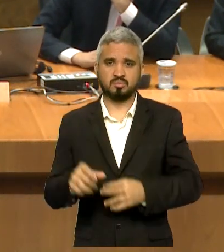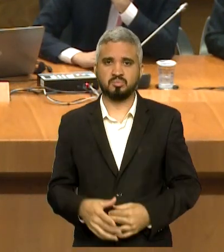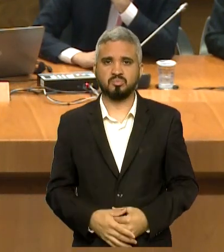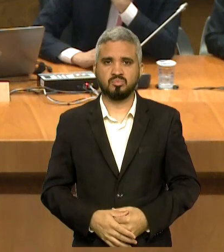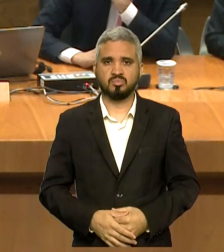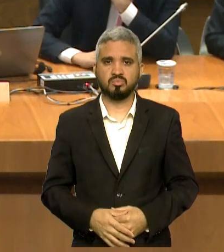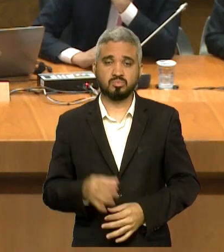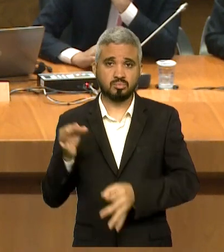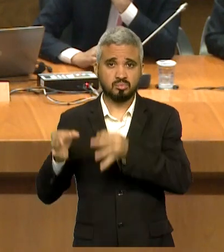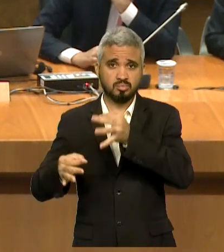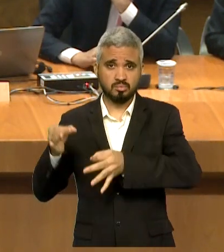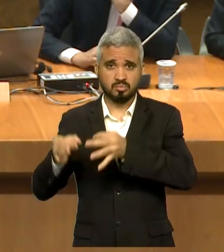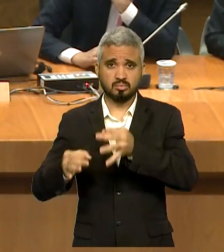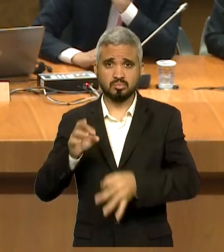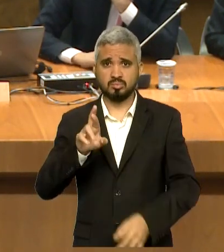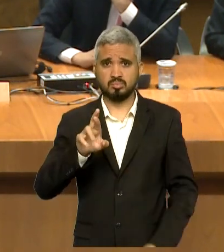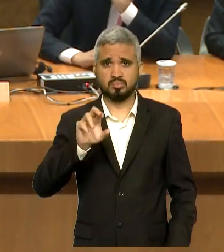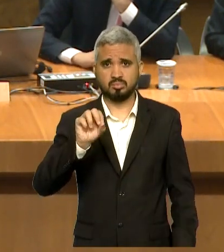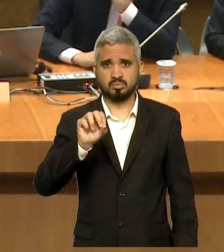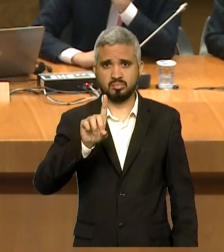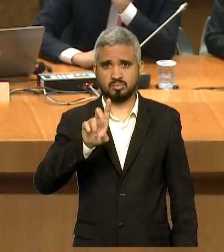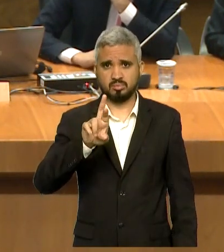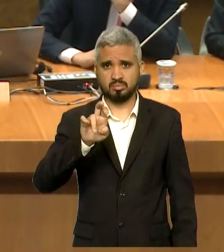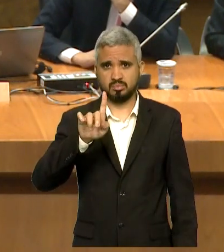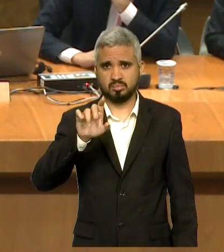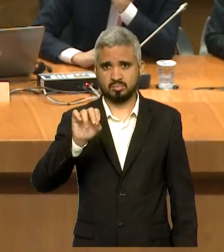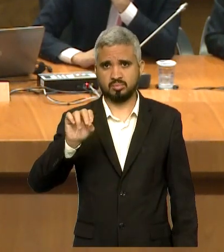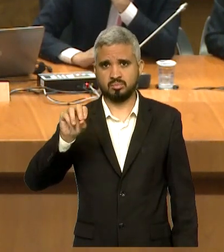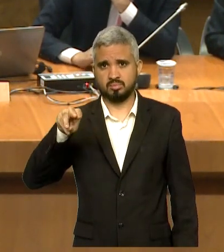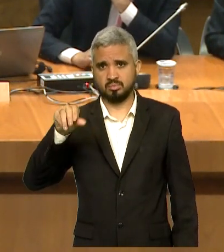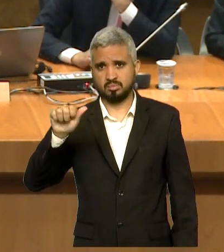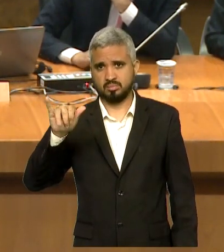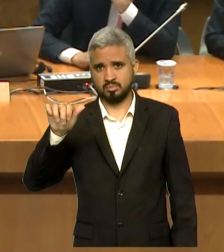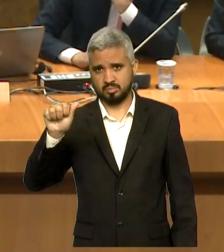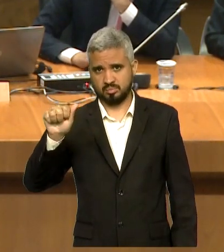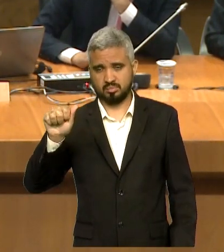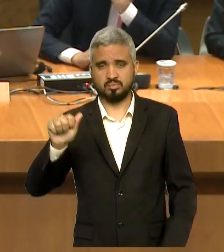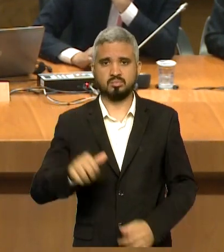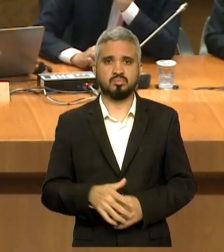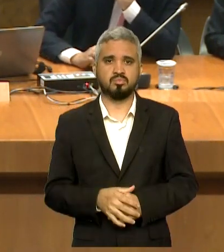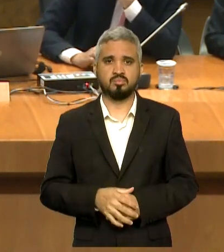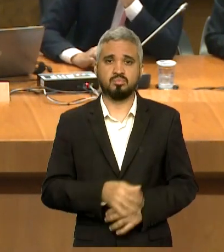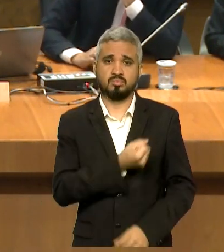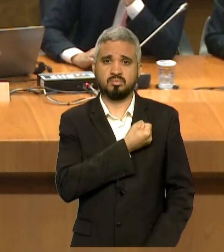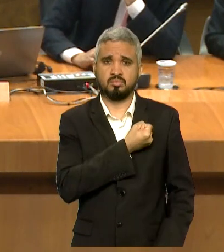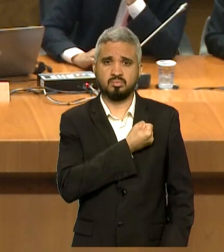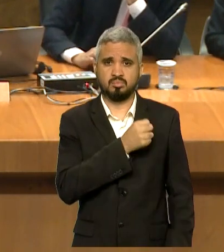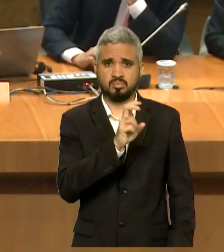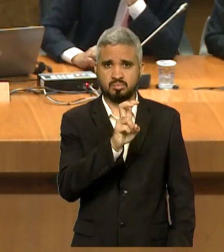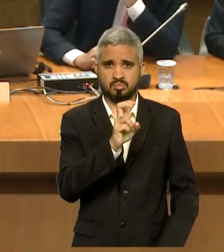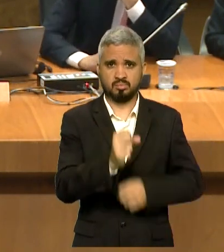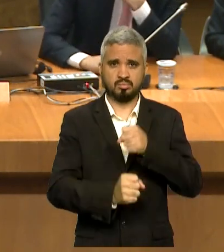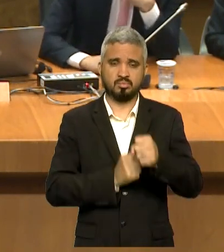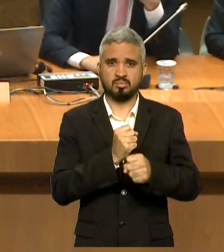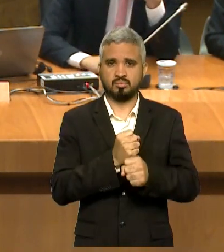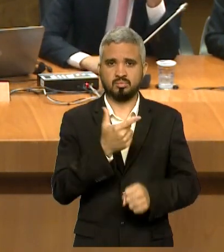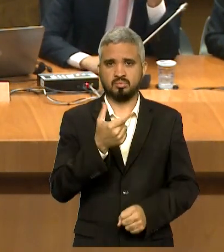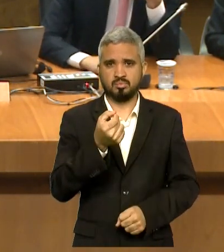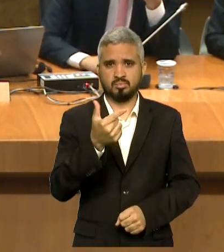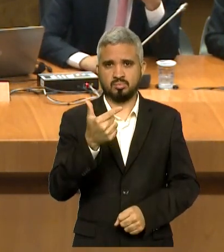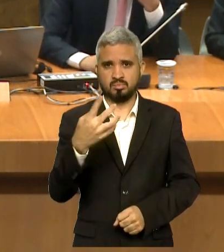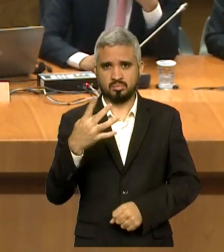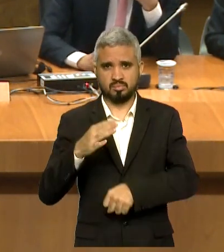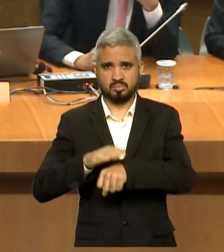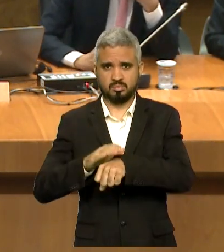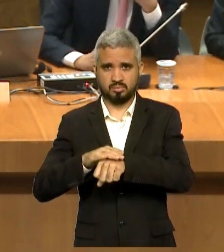ao juiz Rodrigo Maia, o próximo juiz do TRE, Rodrigo Maia. Requerimento número 005/2024, de autoria do deputado Hélio do